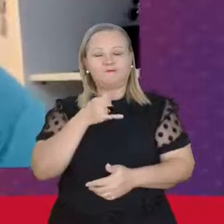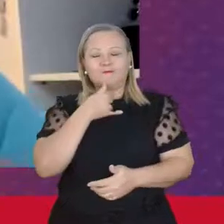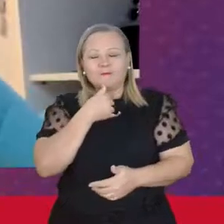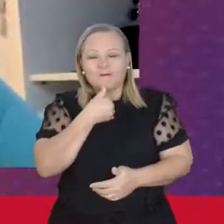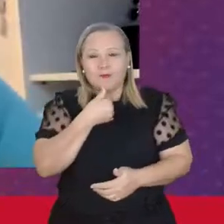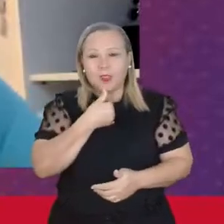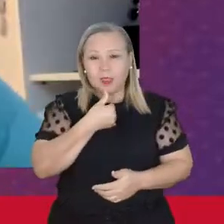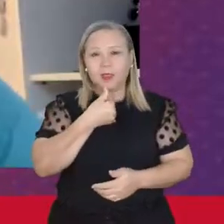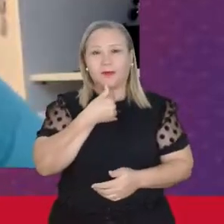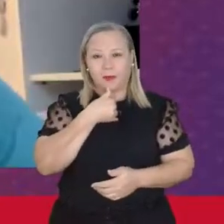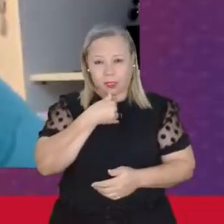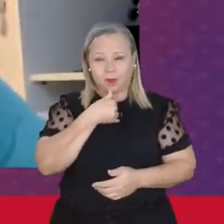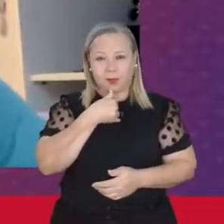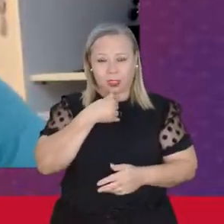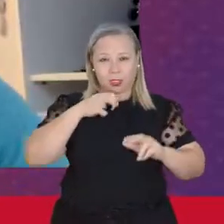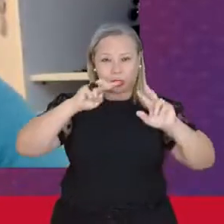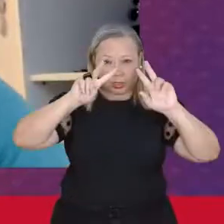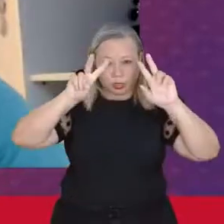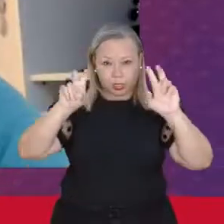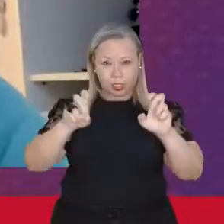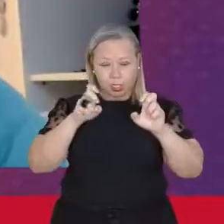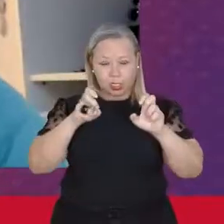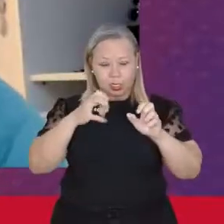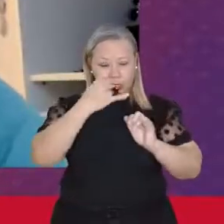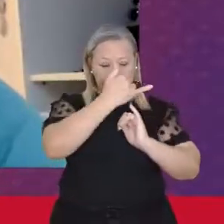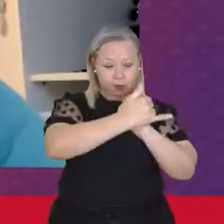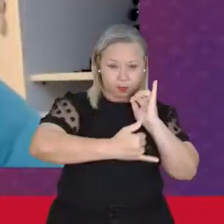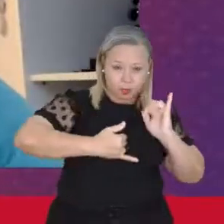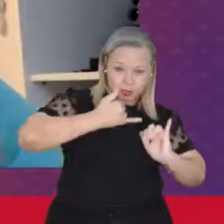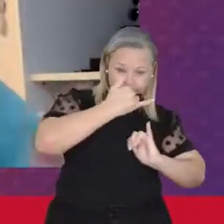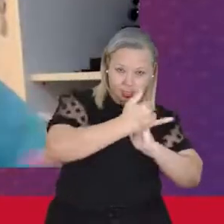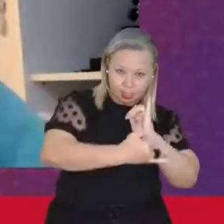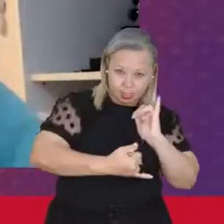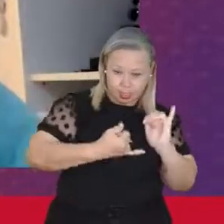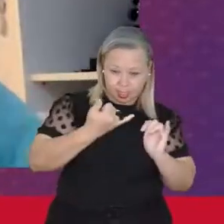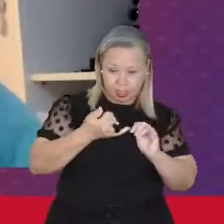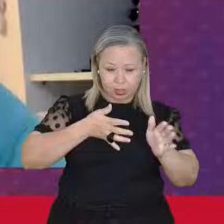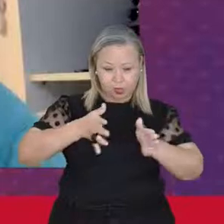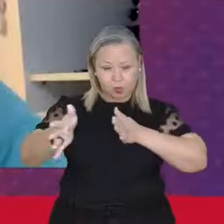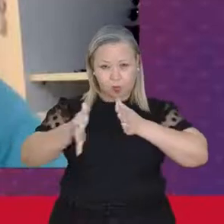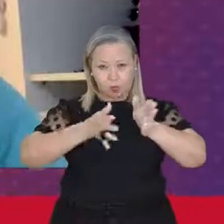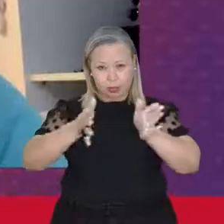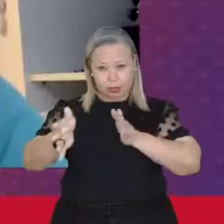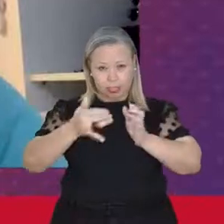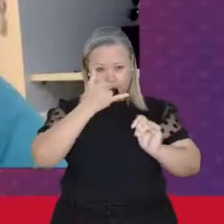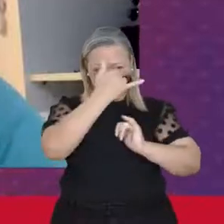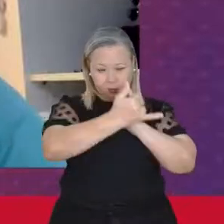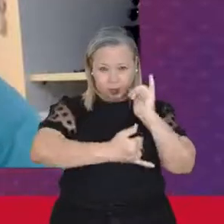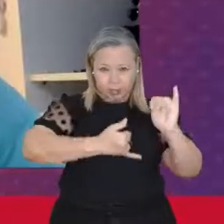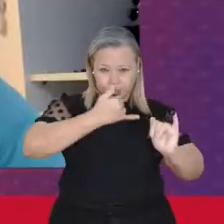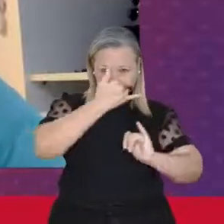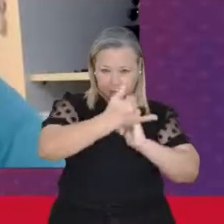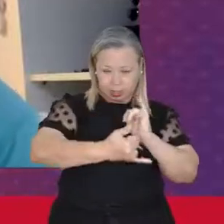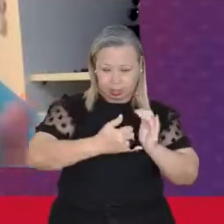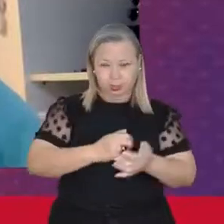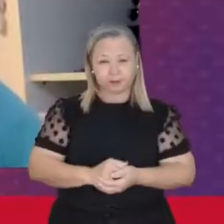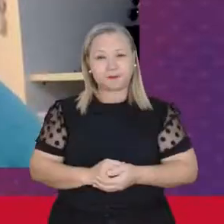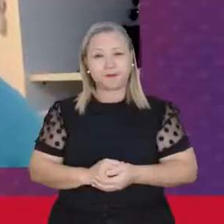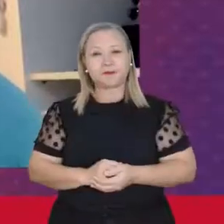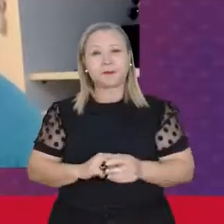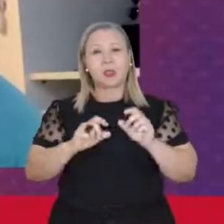infelizmente, a questão da internet, o acesso à internet, acabou com